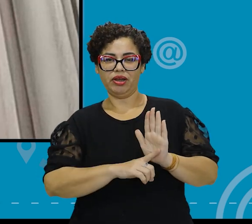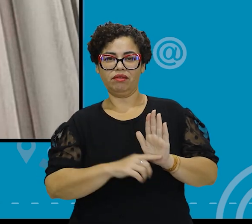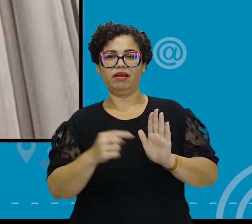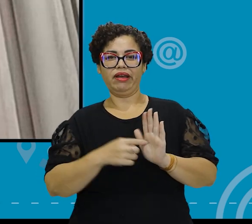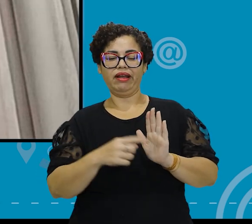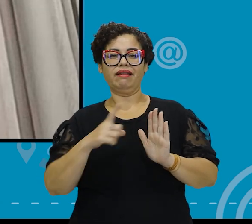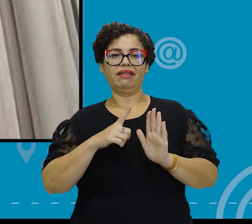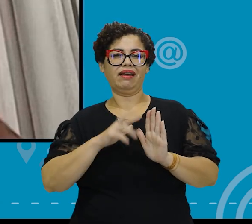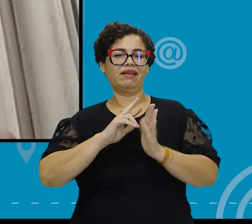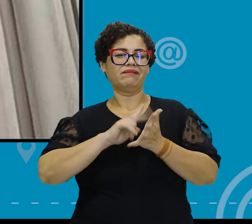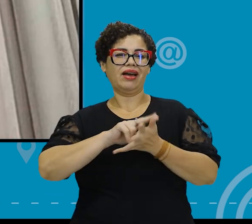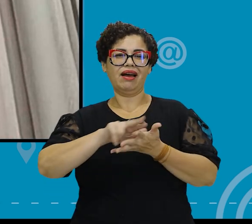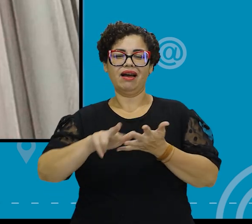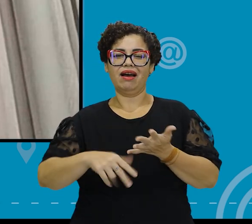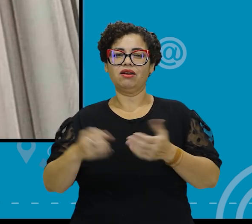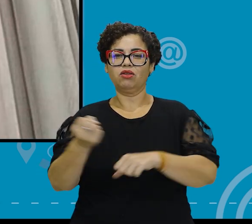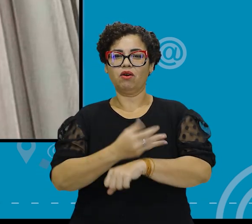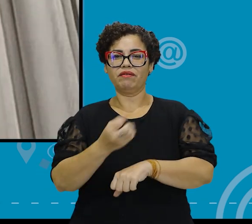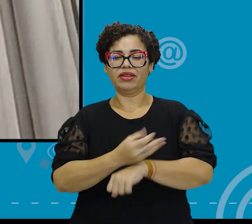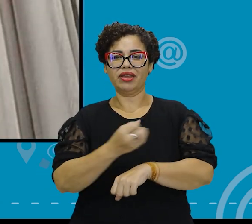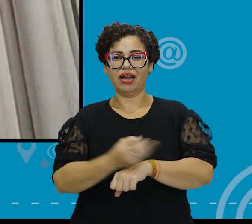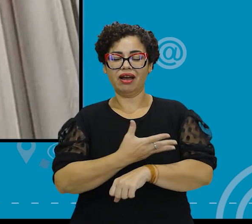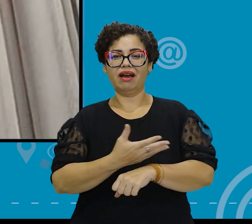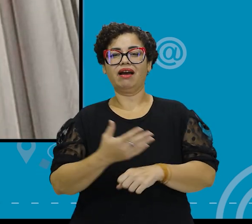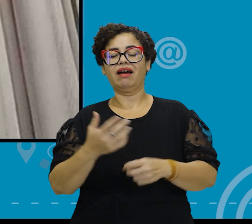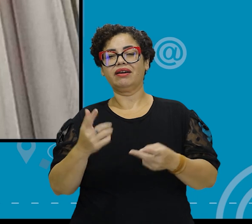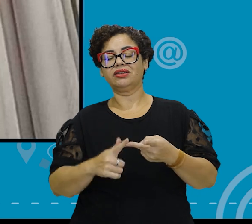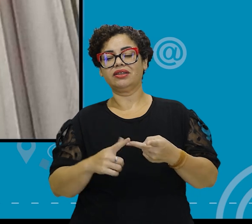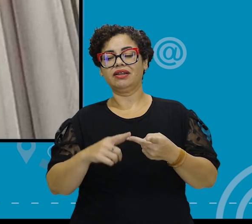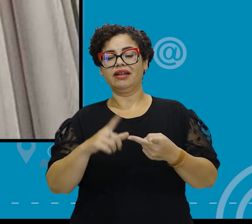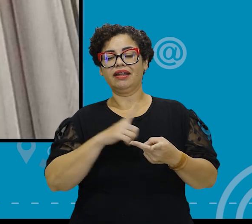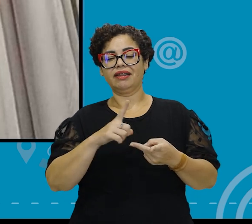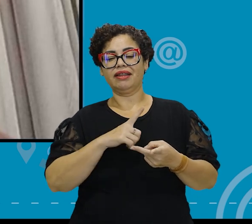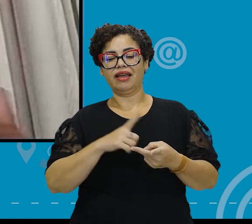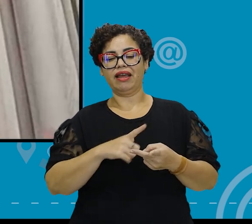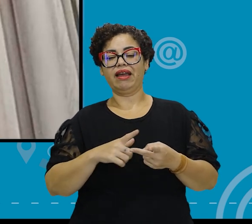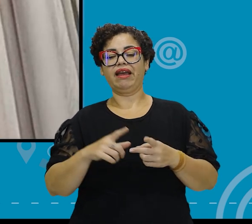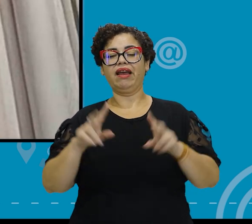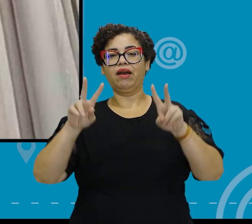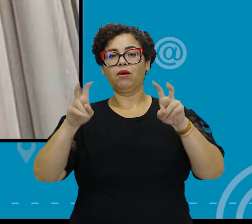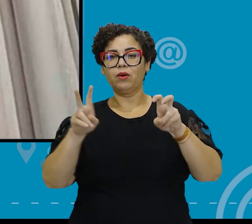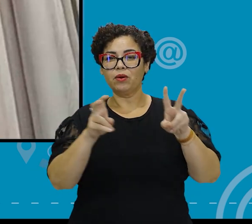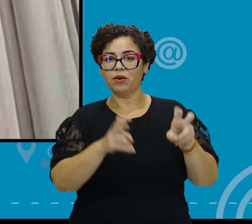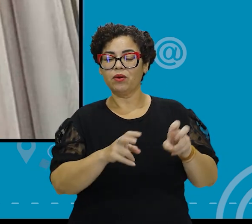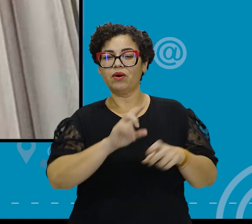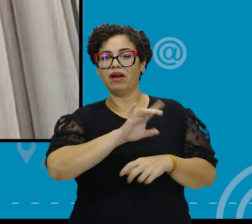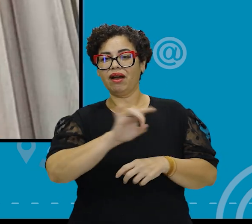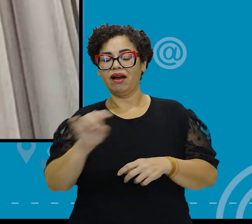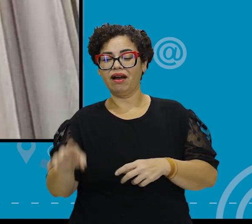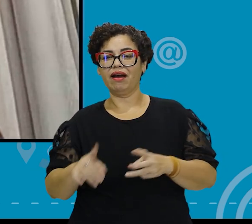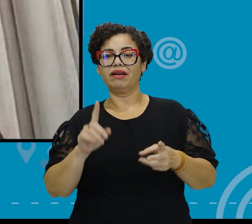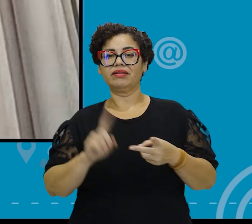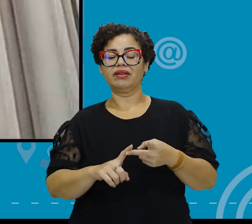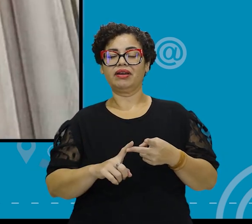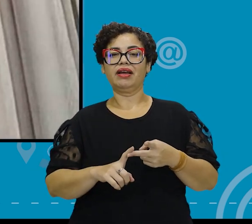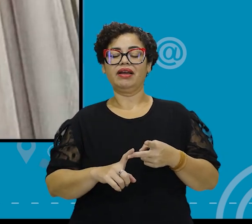traz várias novidades, né? Estão previstos lá as unidades temáticas, estão previstos